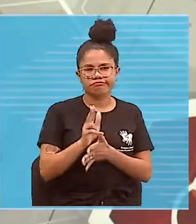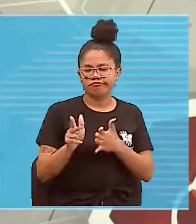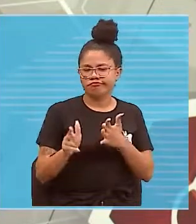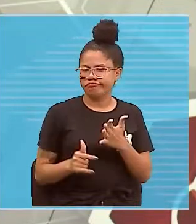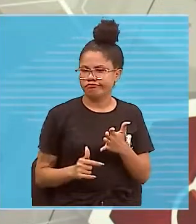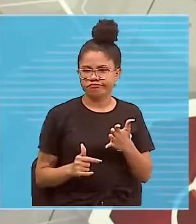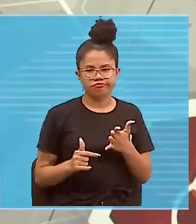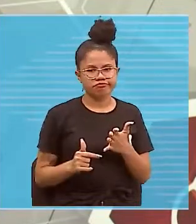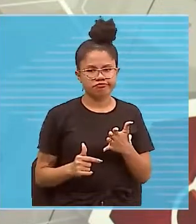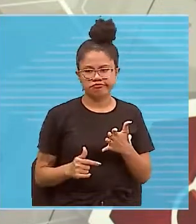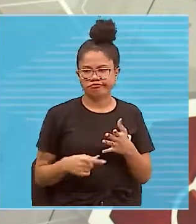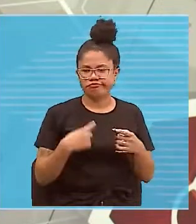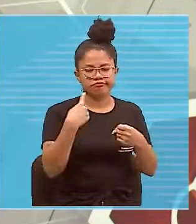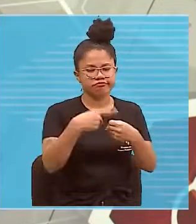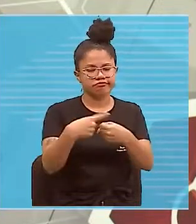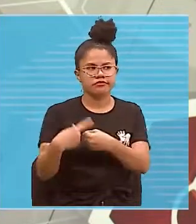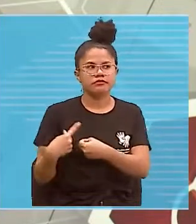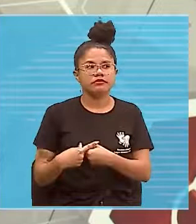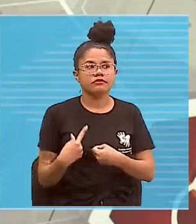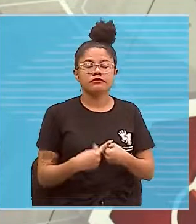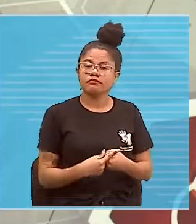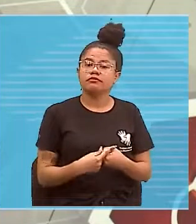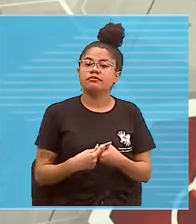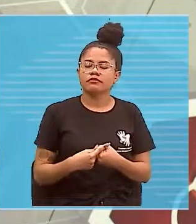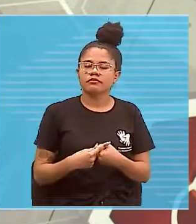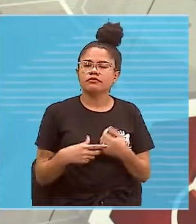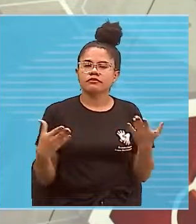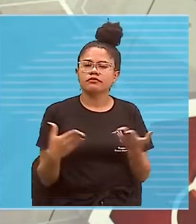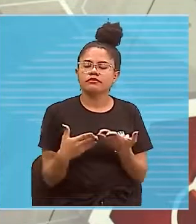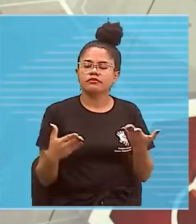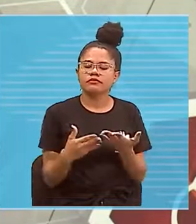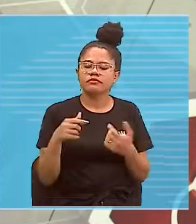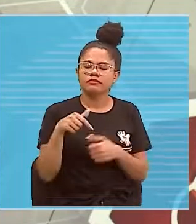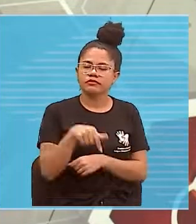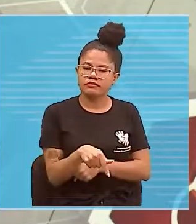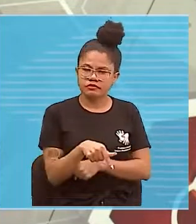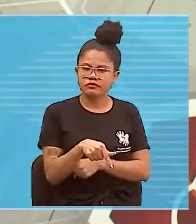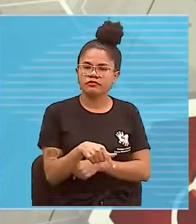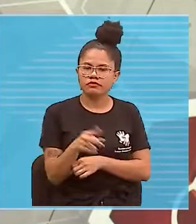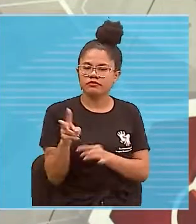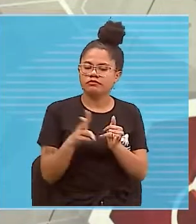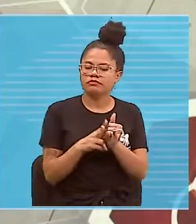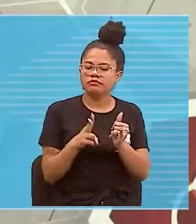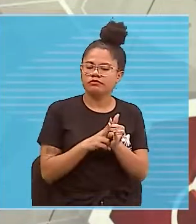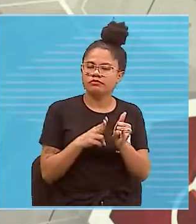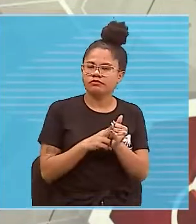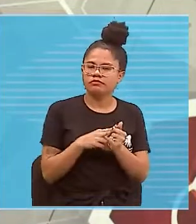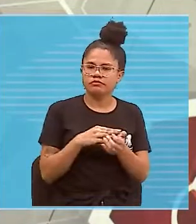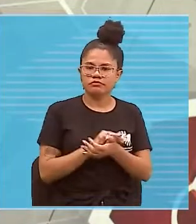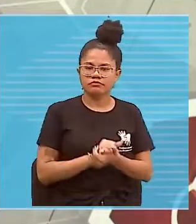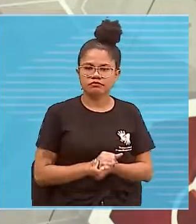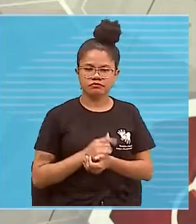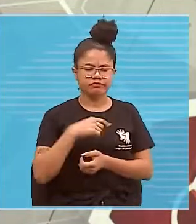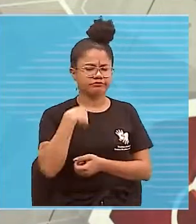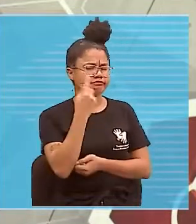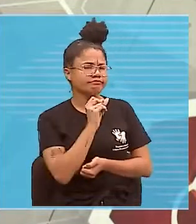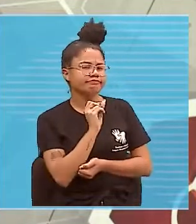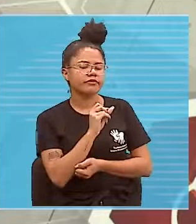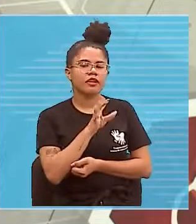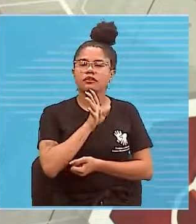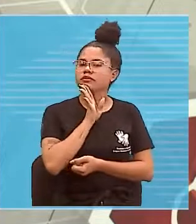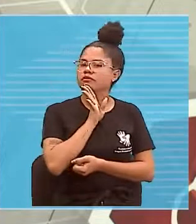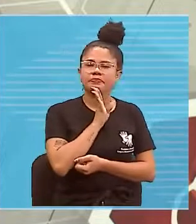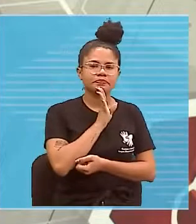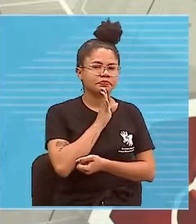outros polos vários outros municípios nesse segundo semestre então serve também para quem não tinha visto o conteúdo para quem não tinha